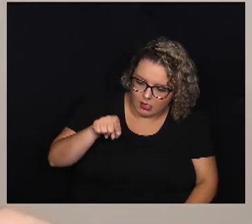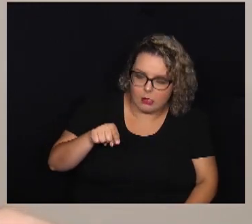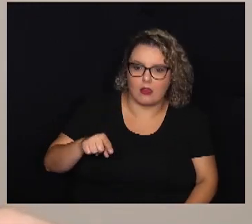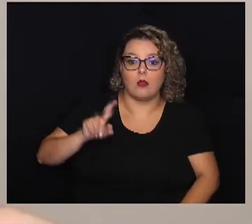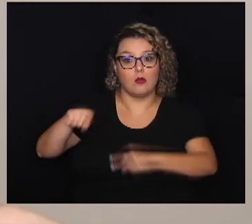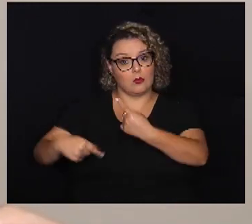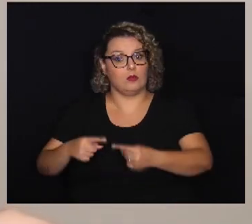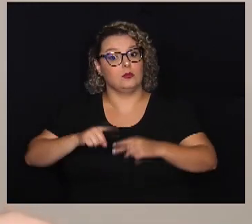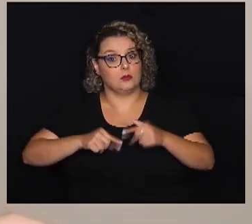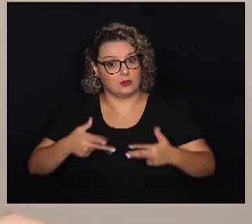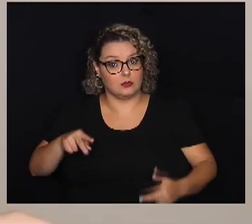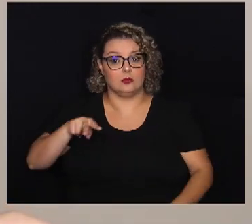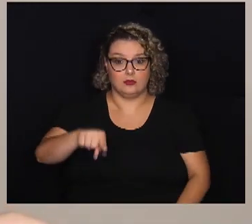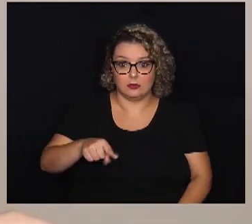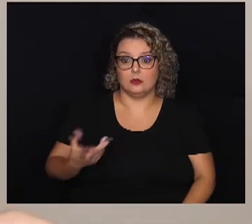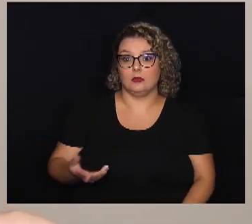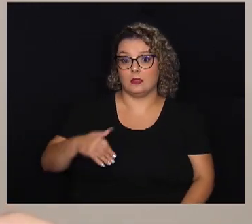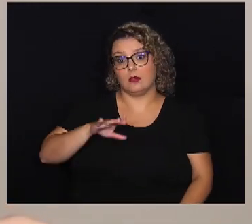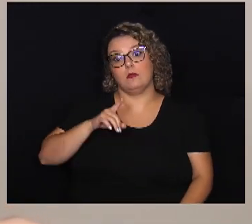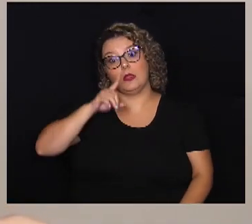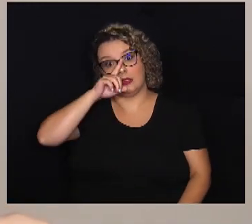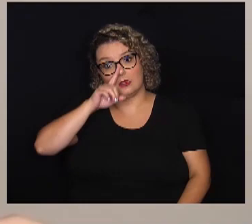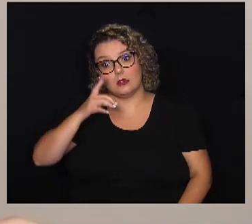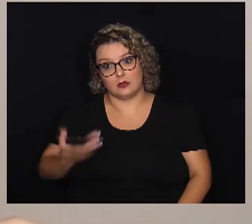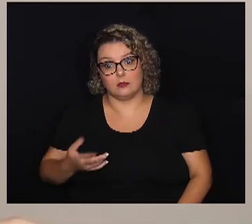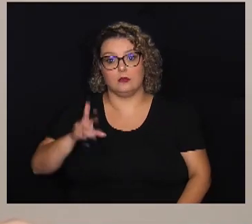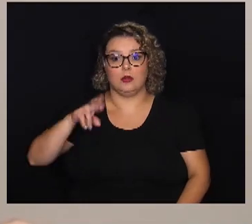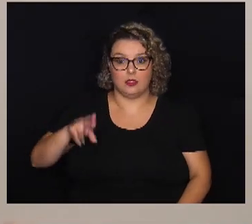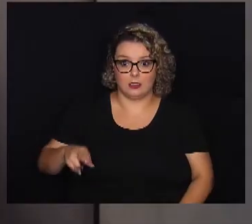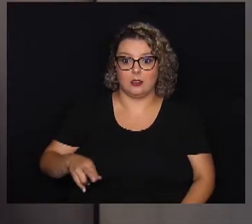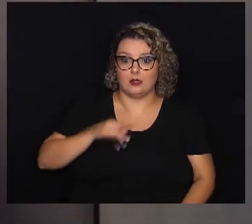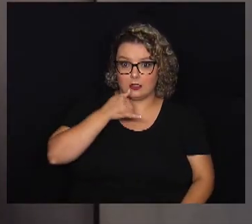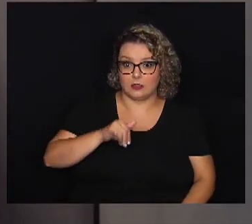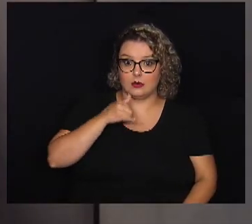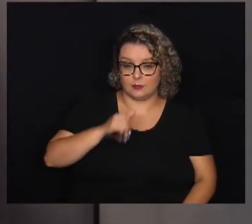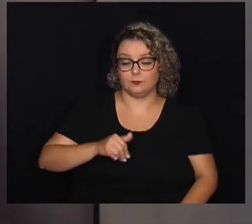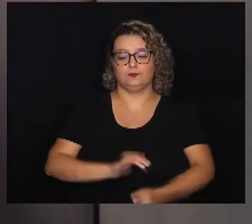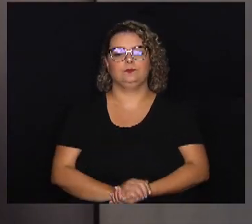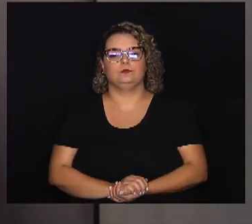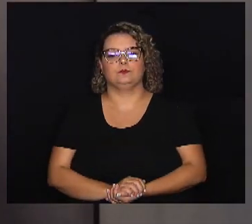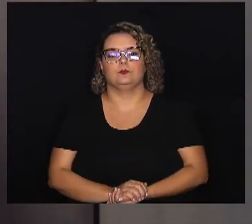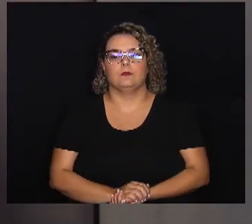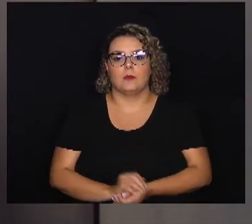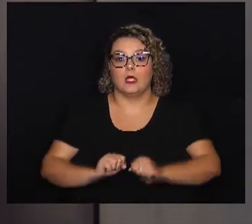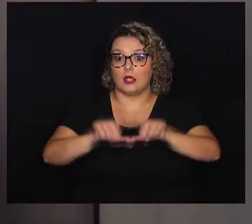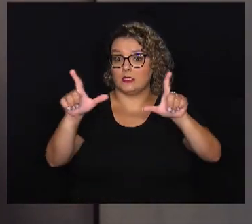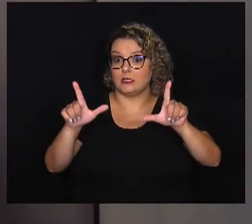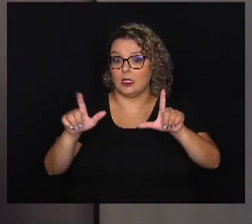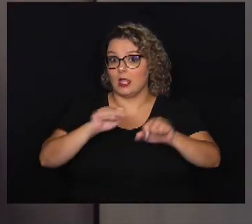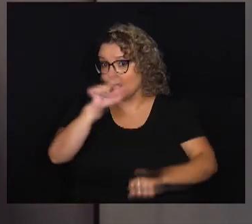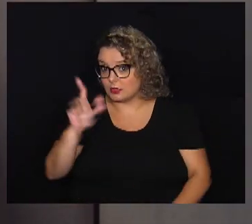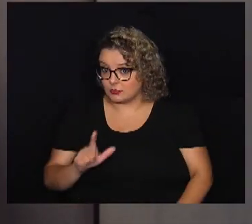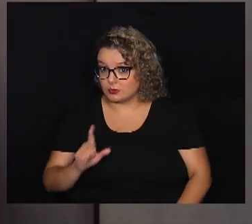outros objetos na tomada, o que seria muito mais perigoso por condução de corrente elétrica. As telas azuis não deveriam fazer